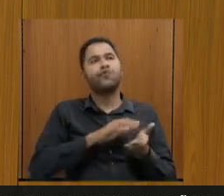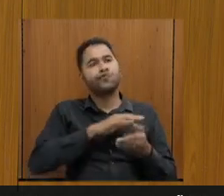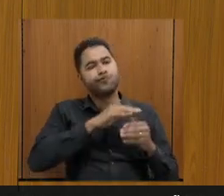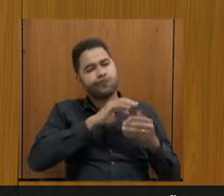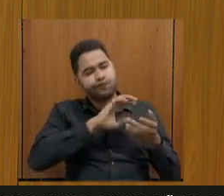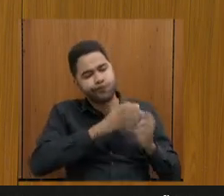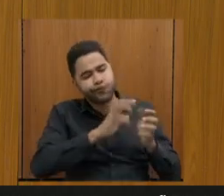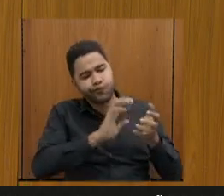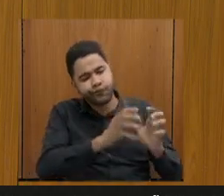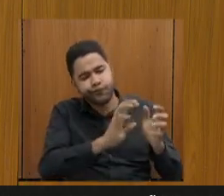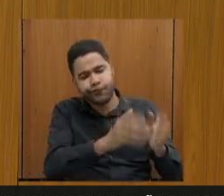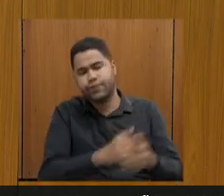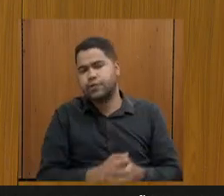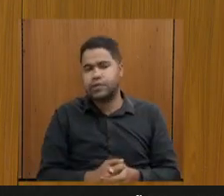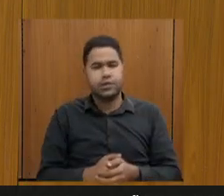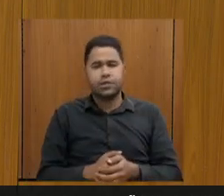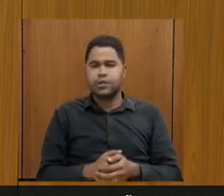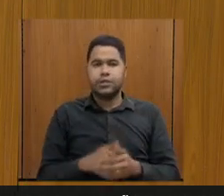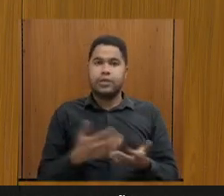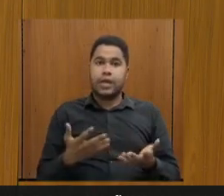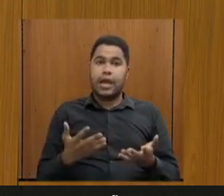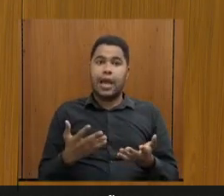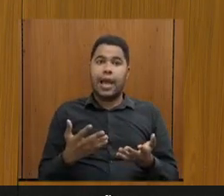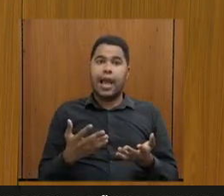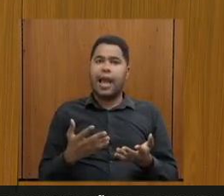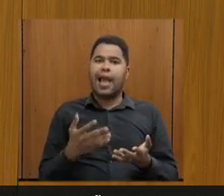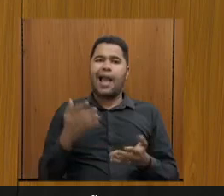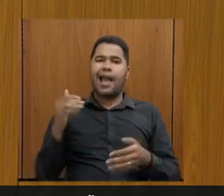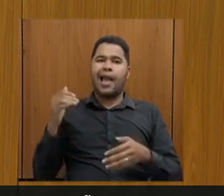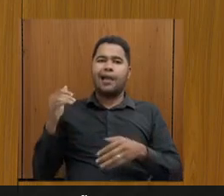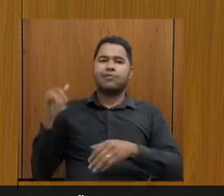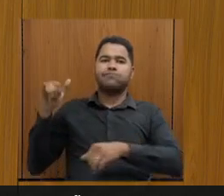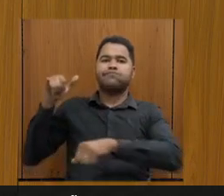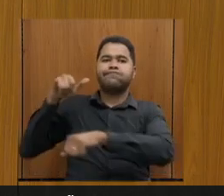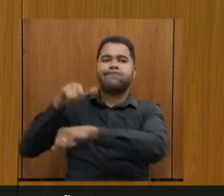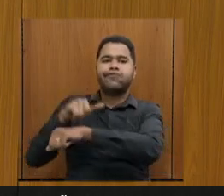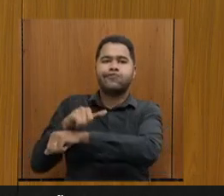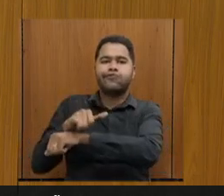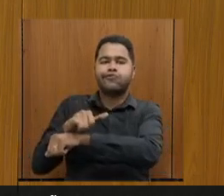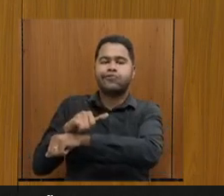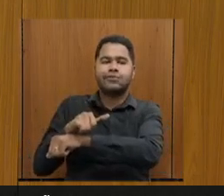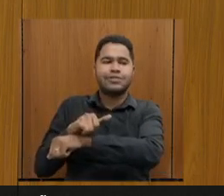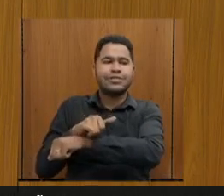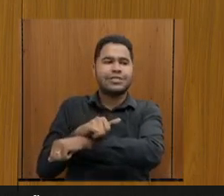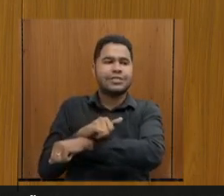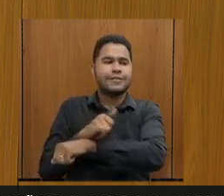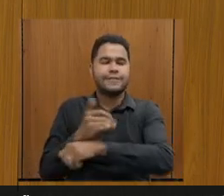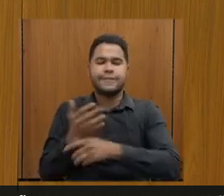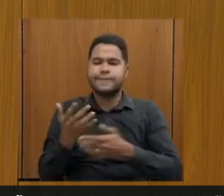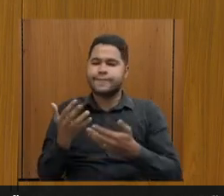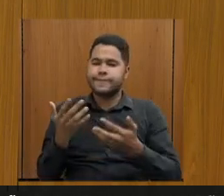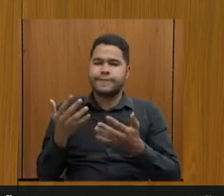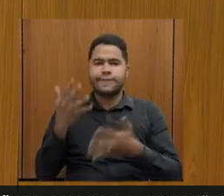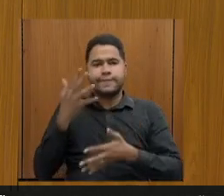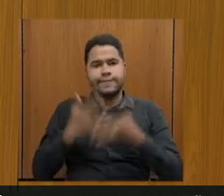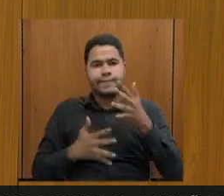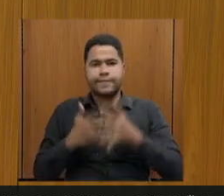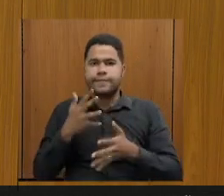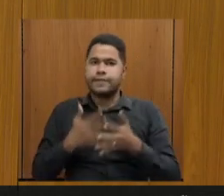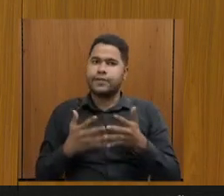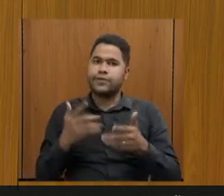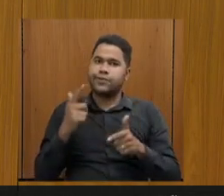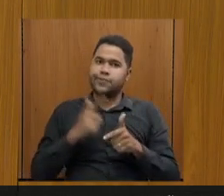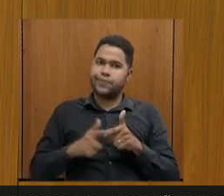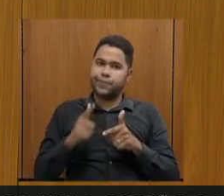de fazer de novo aí as companhias aéreas paravam os voos e a gente vivia ali mesmo o